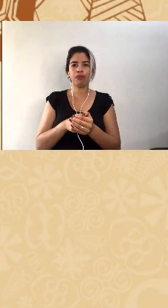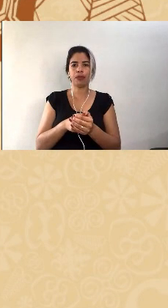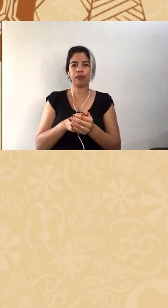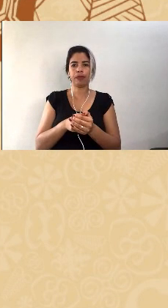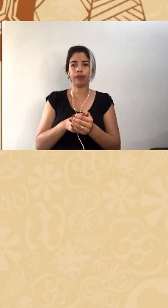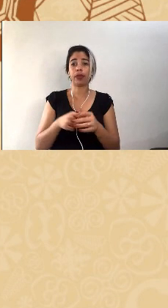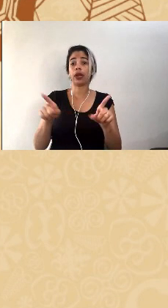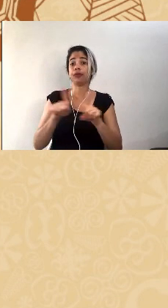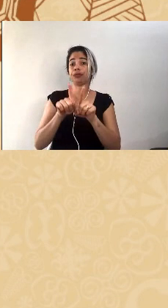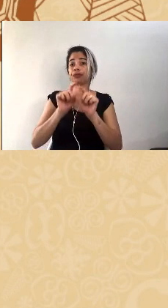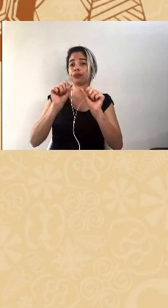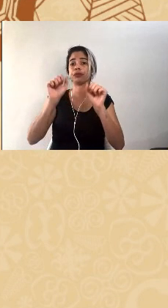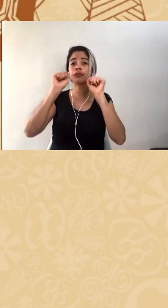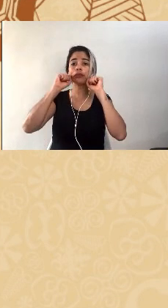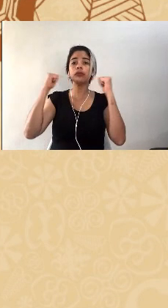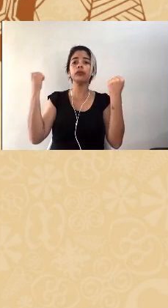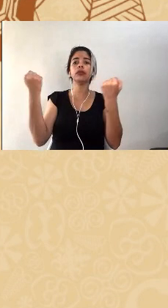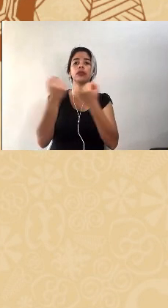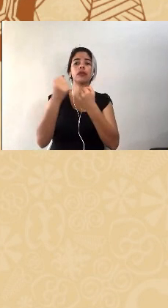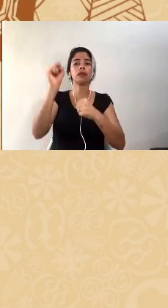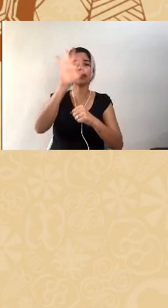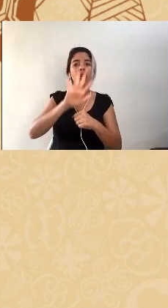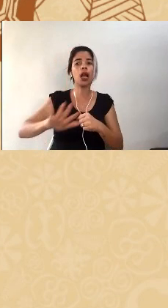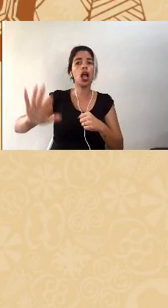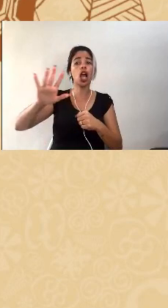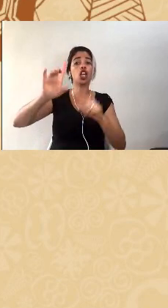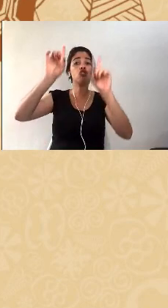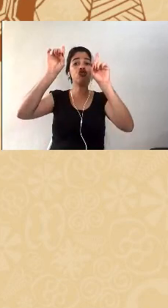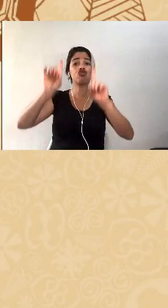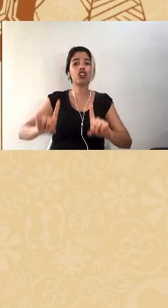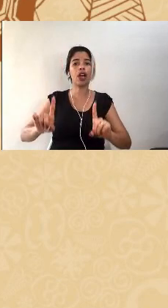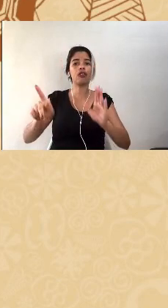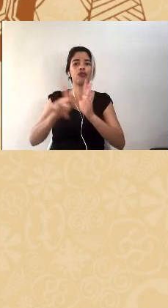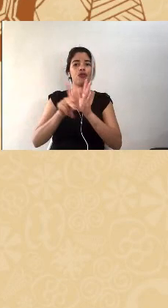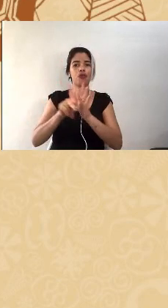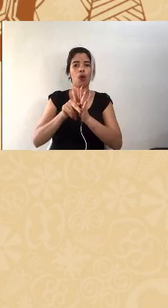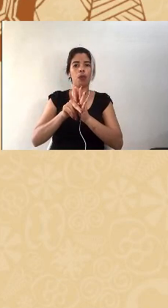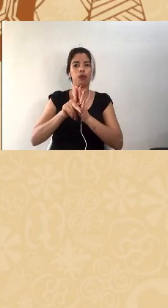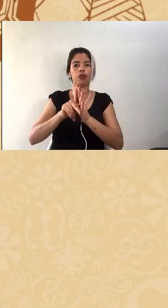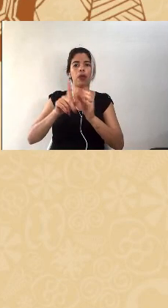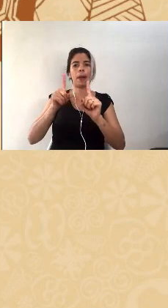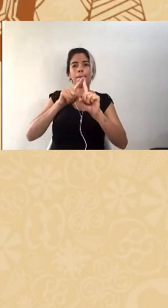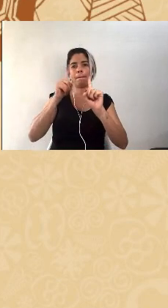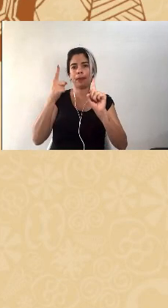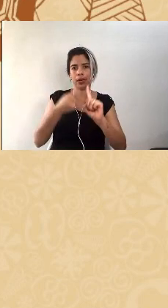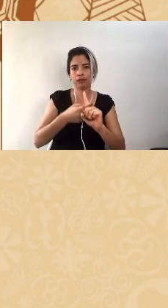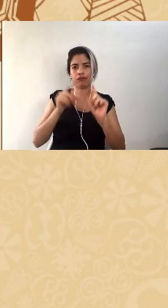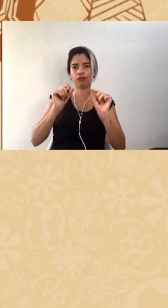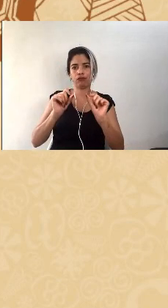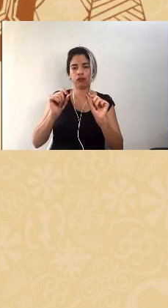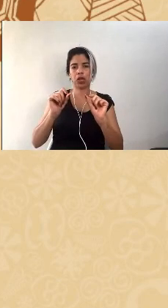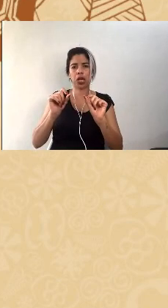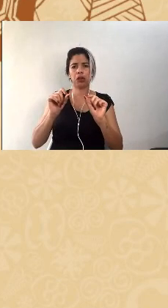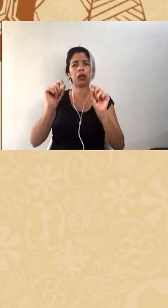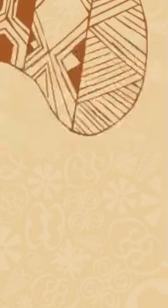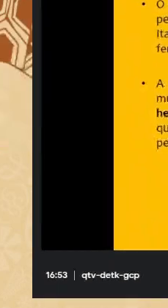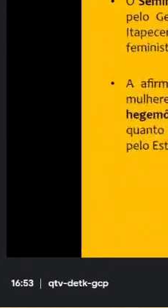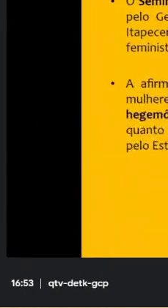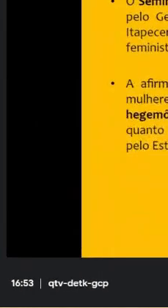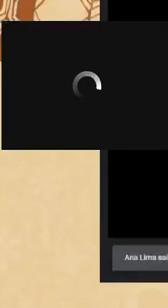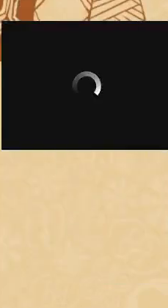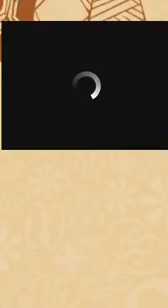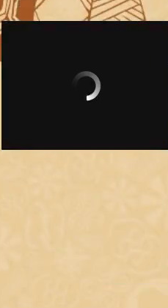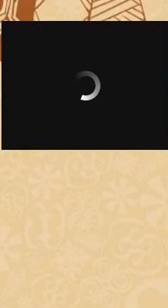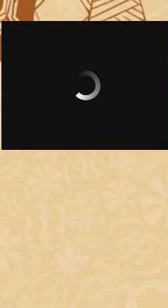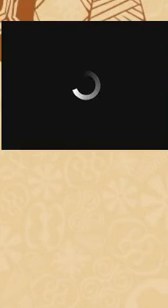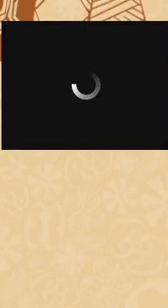O Seminário Nacional de Políticas e Direitos Reprodutivos, que aconteceu em 93, vai dizer que a liberdade reprodutiva ela é fundamental para pensar a